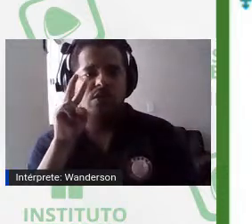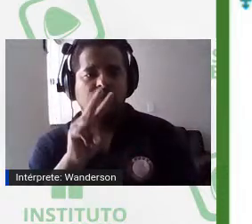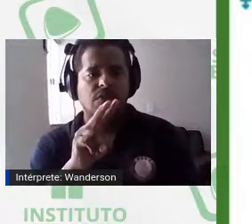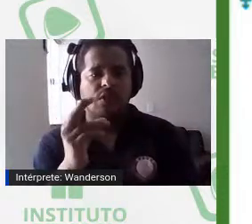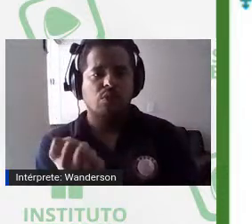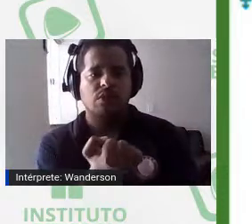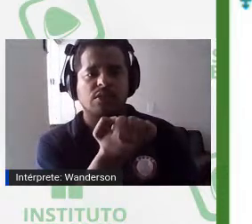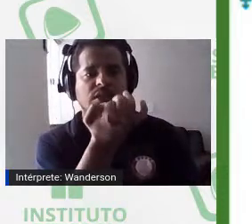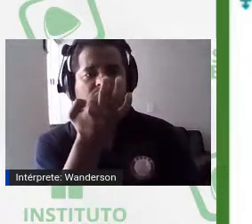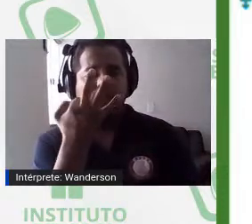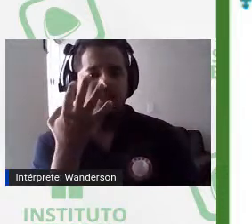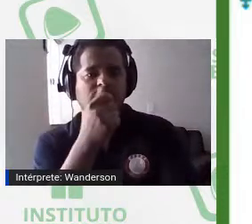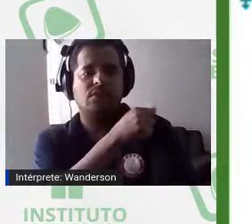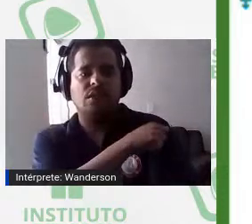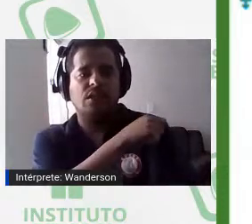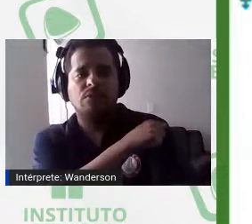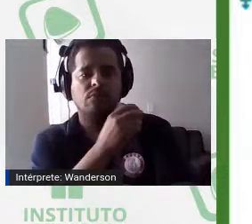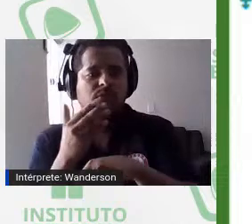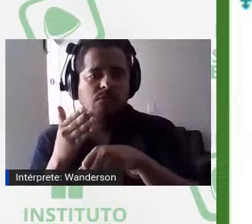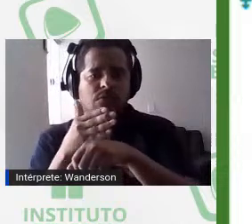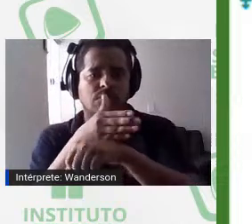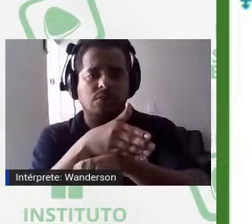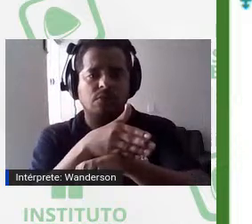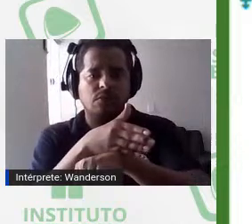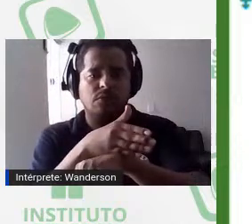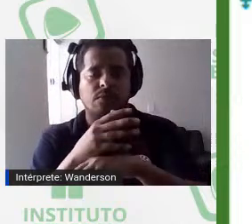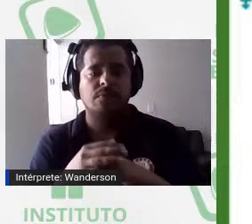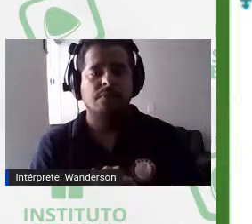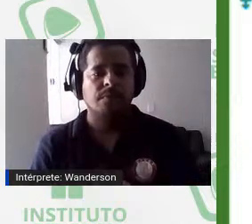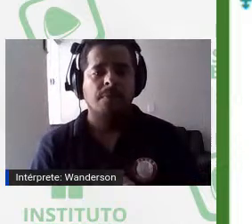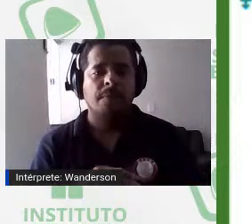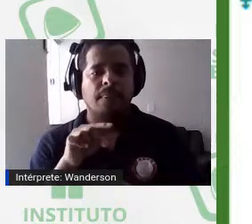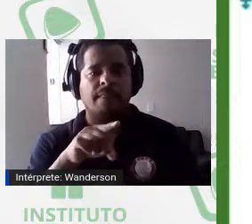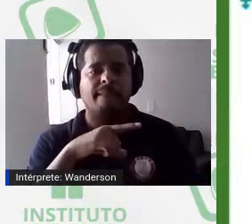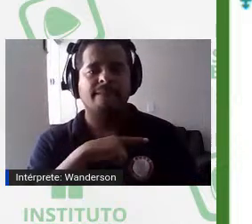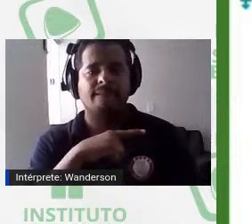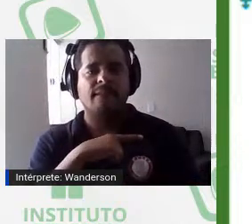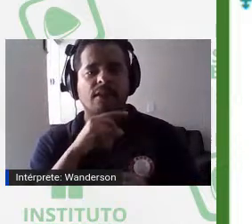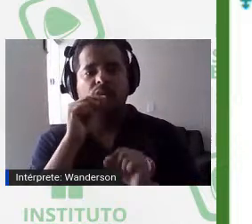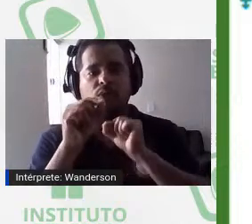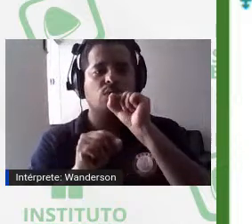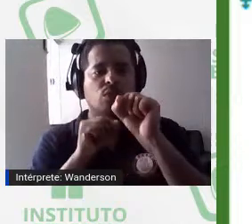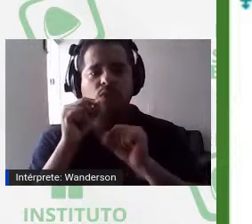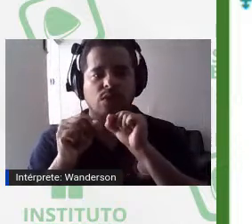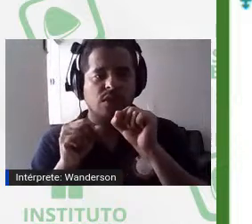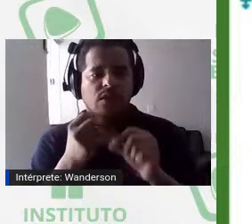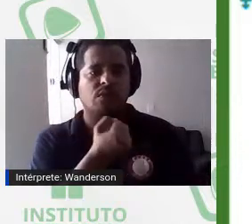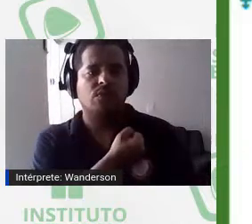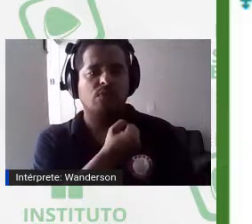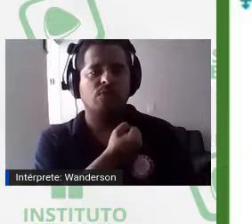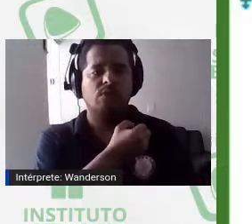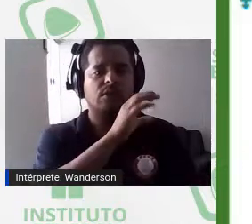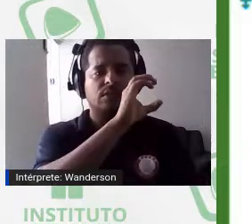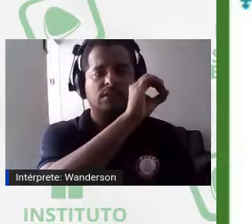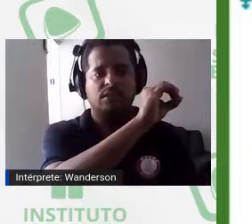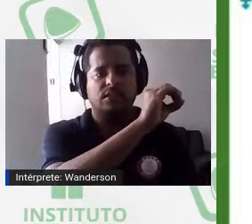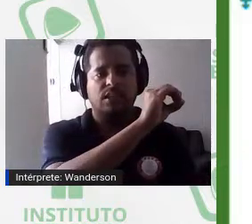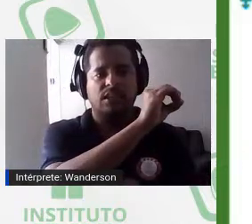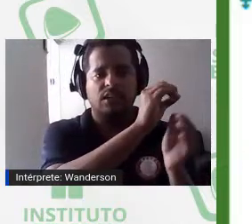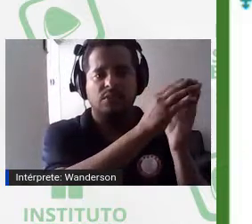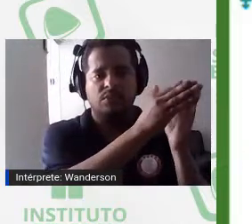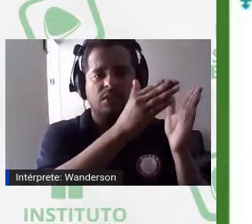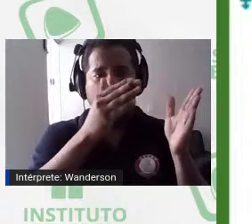terceira atividade avaliativa proposta, onde ele valeu de 0 a 20 com peso 2. E